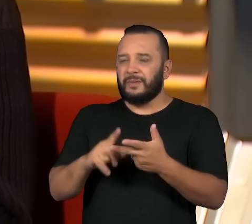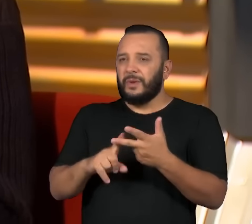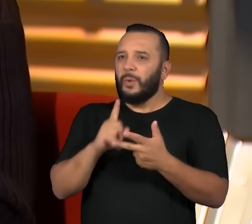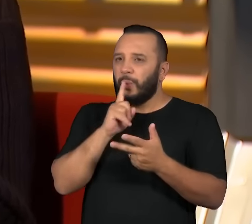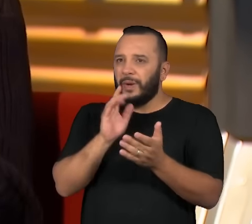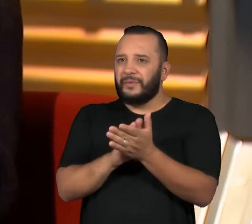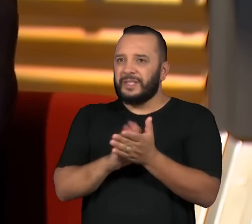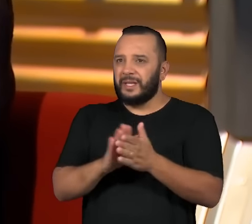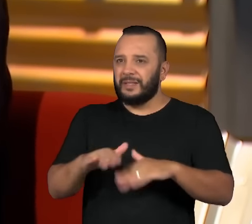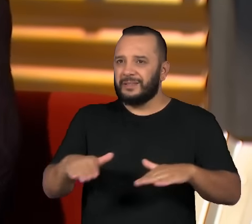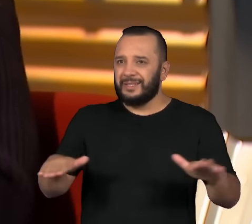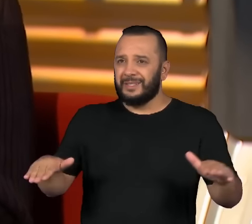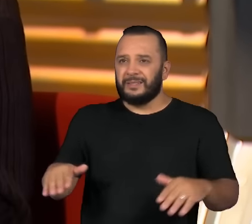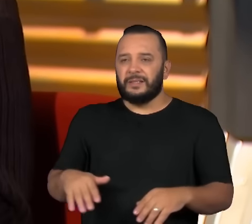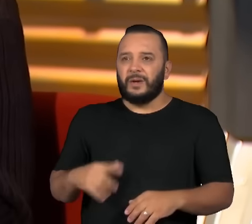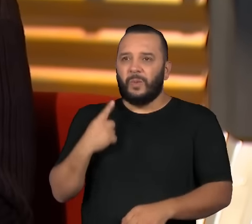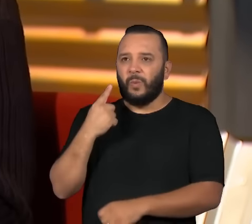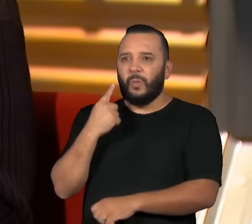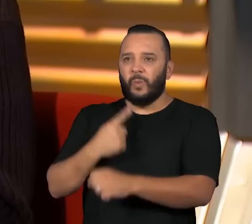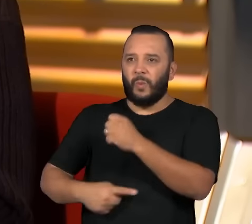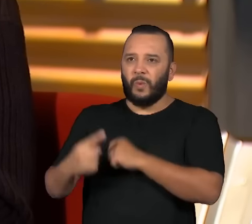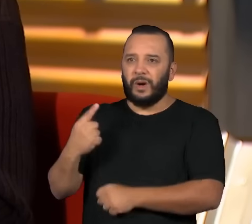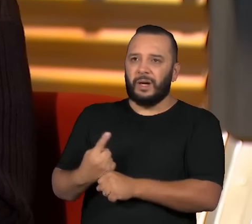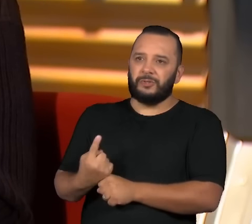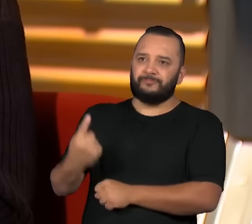aniversário. E um ano, né?